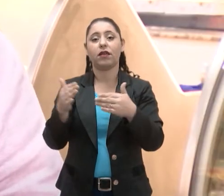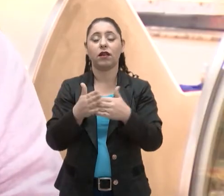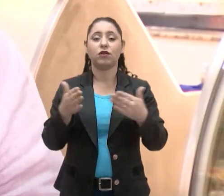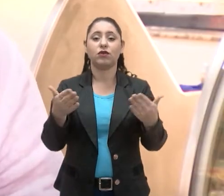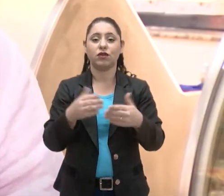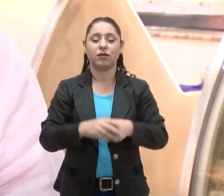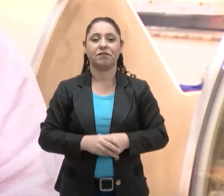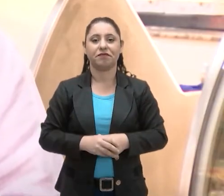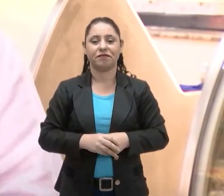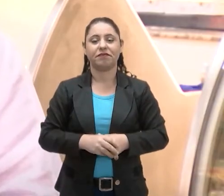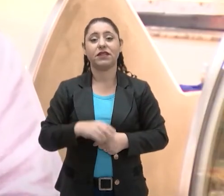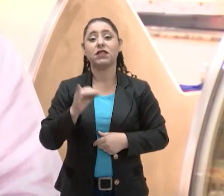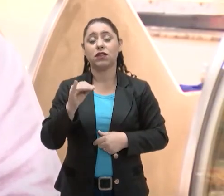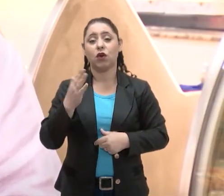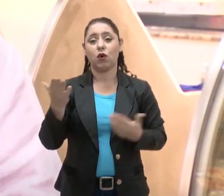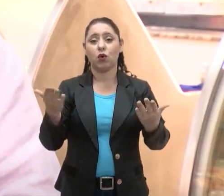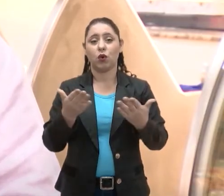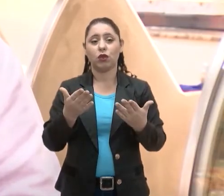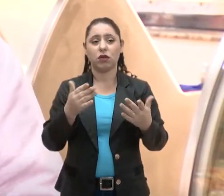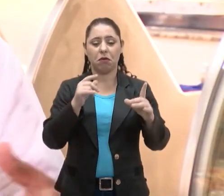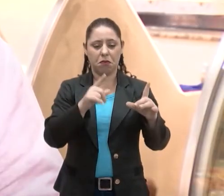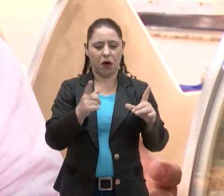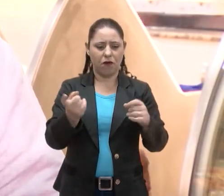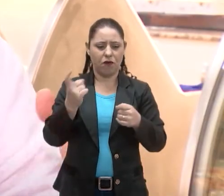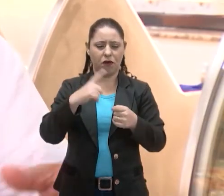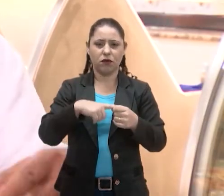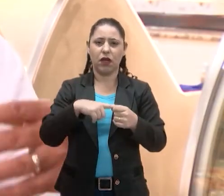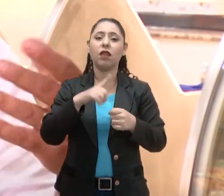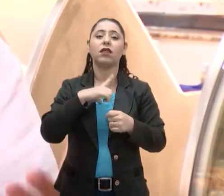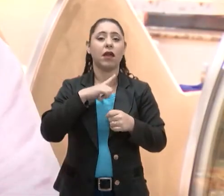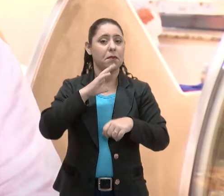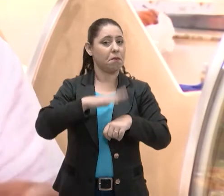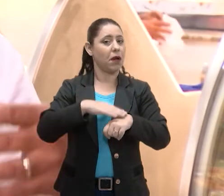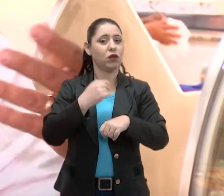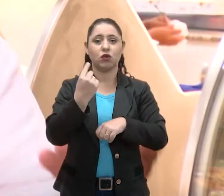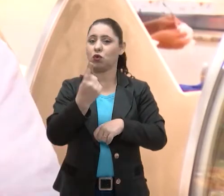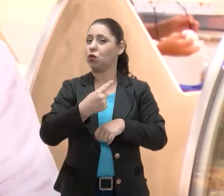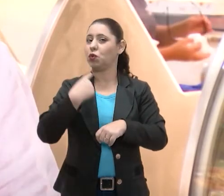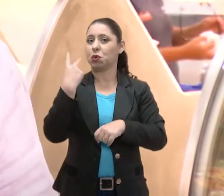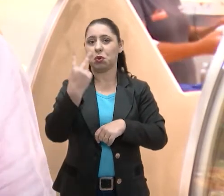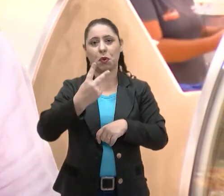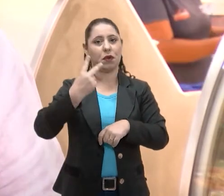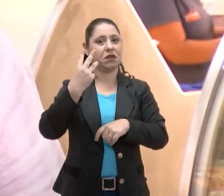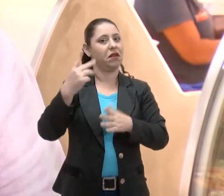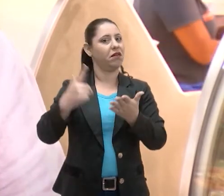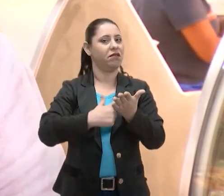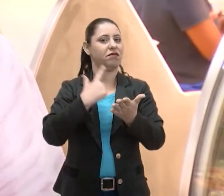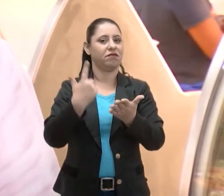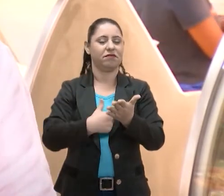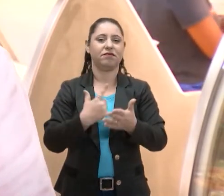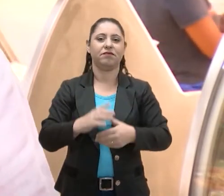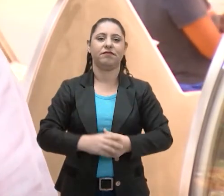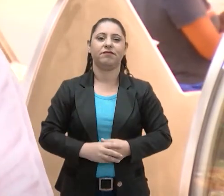Eu acho que se a gente for hoje botar tudo isso, eu acho que cabe mais um, mais dois, três.